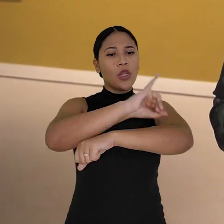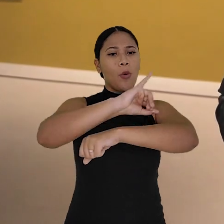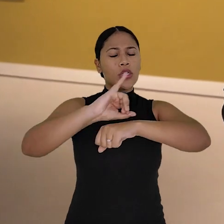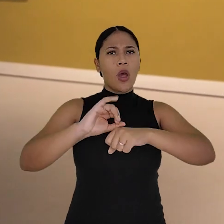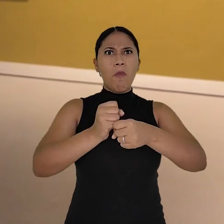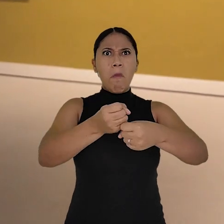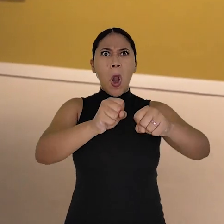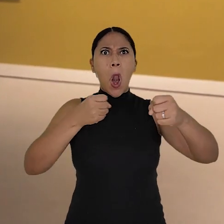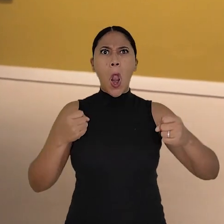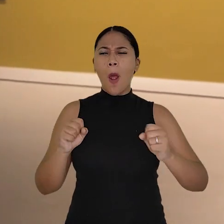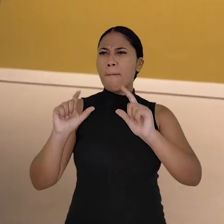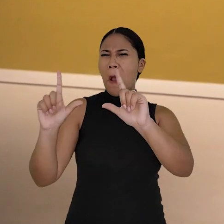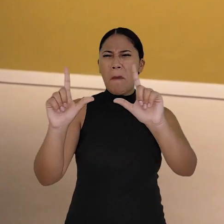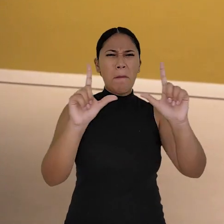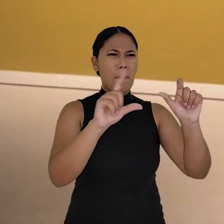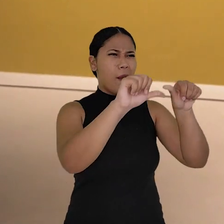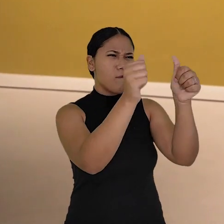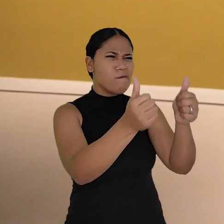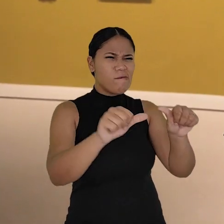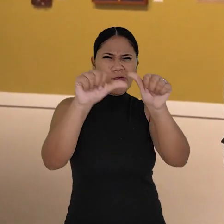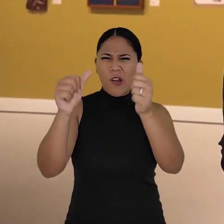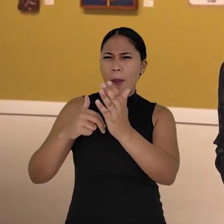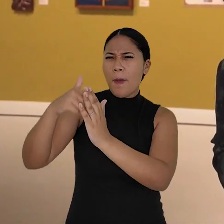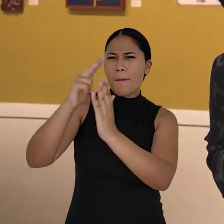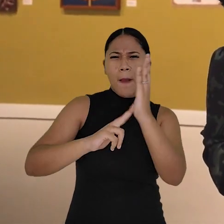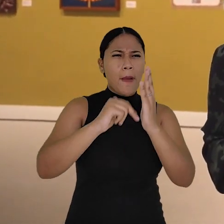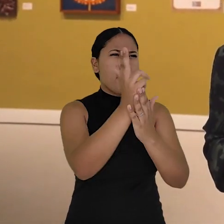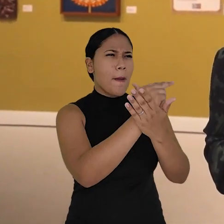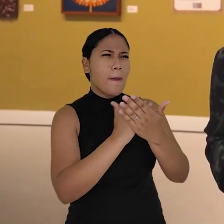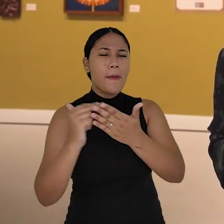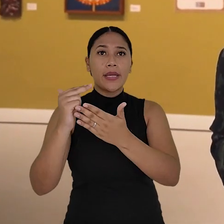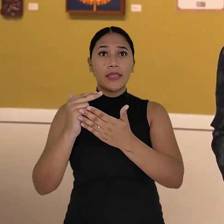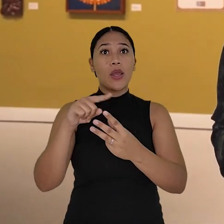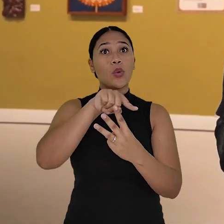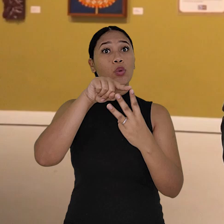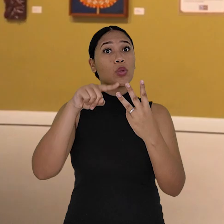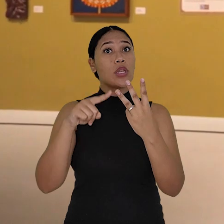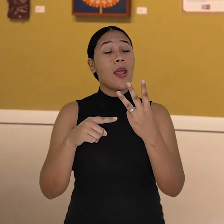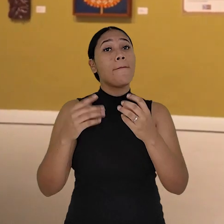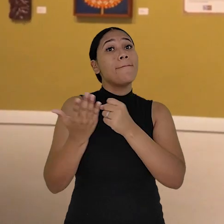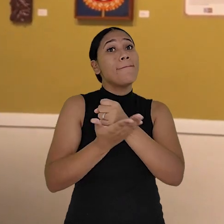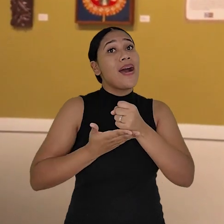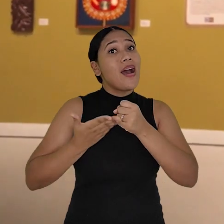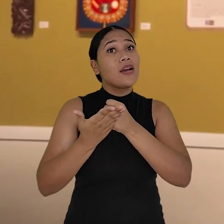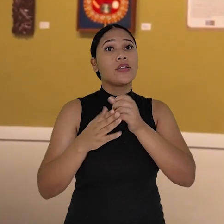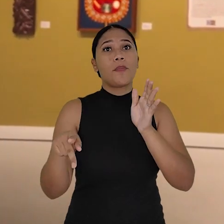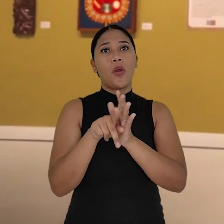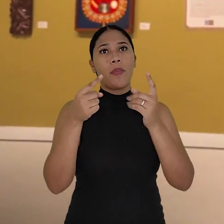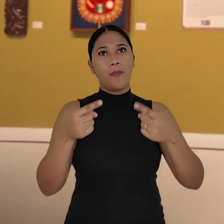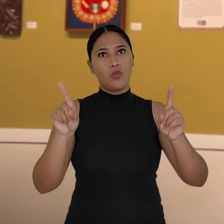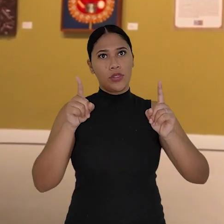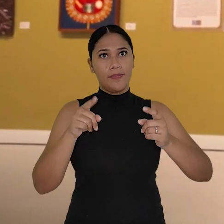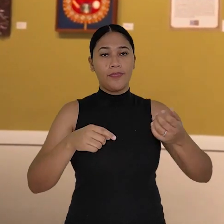uma grande exposição de artes plásticas. Então aqui a gente tem os três elementos básicos da